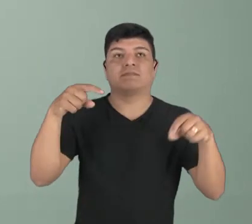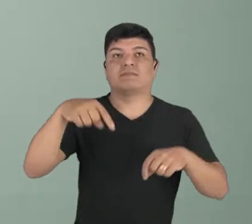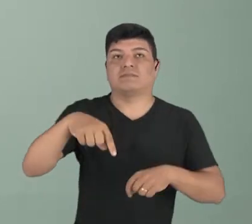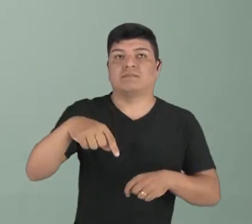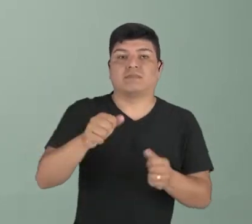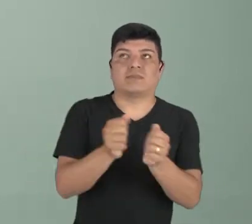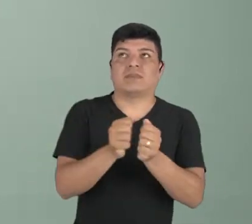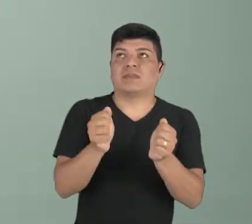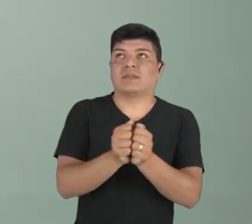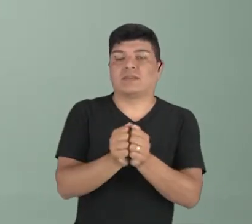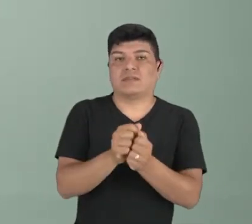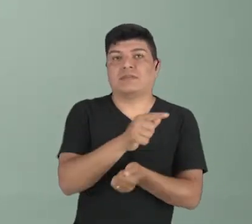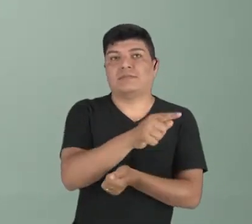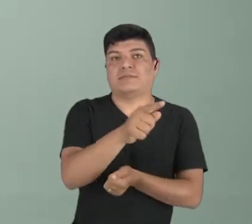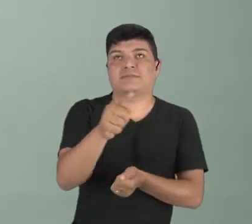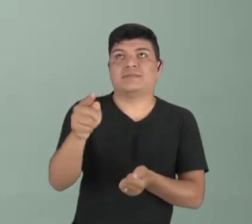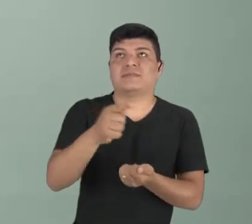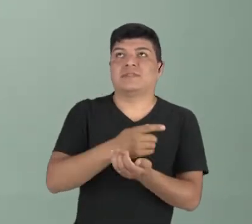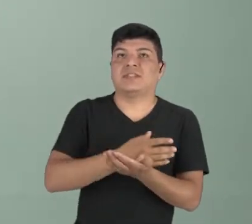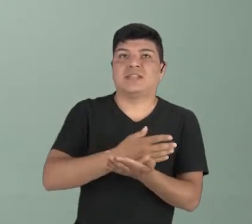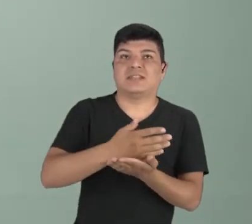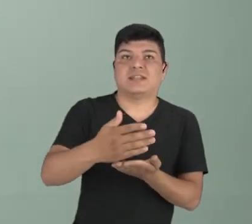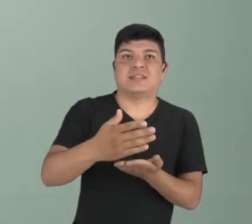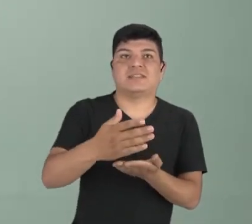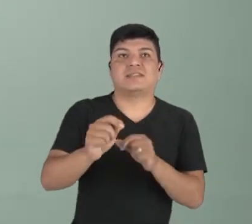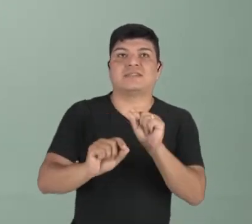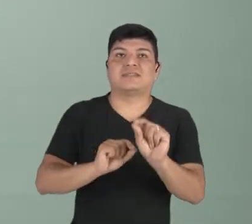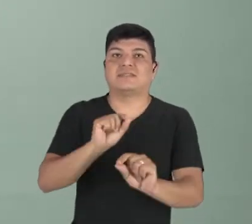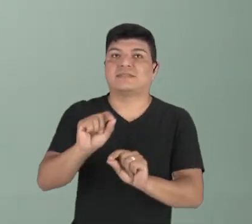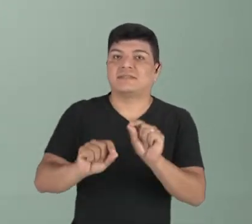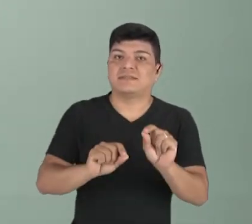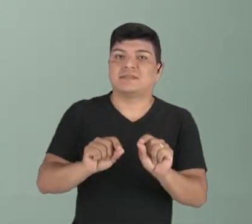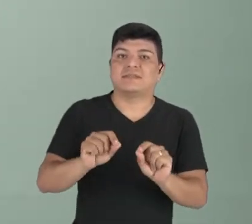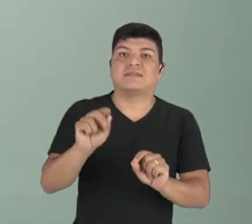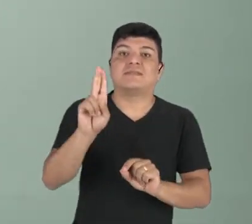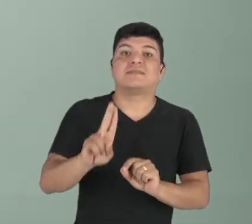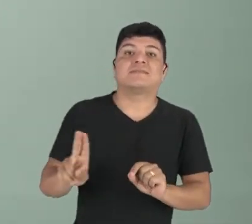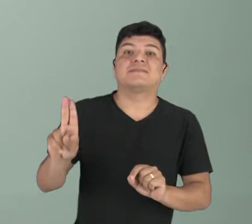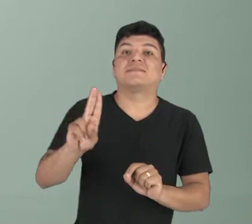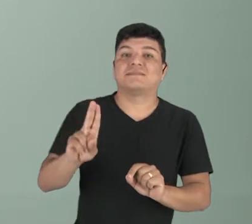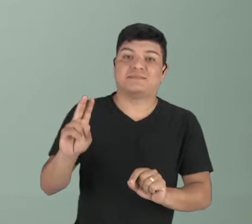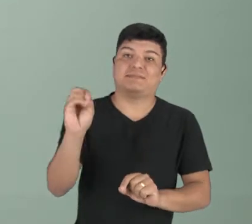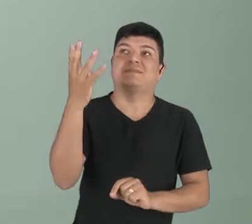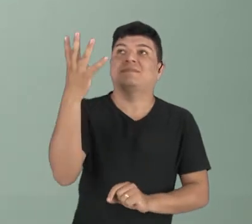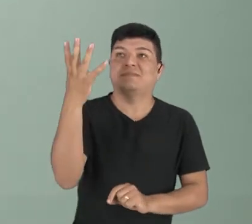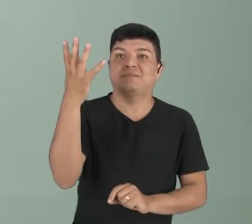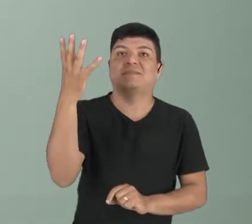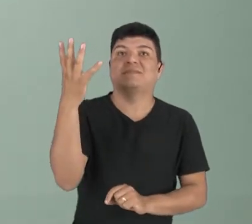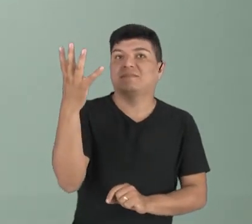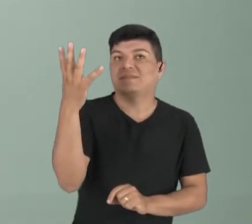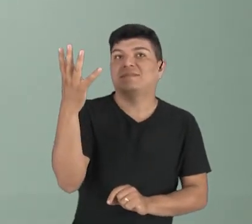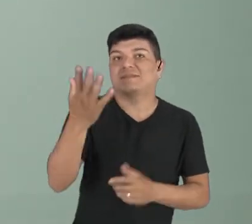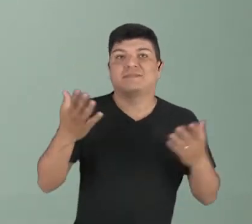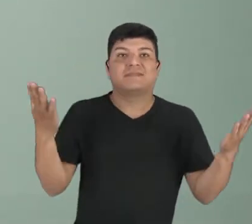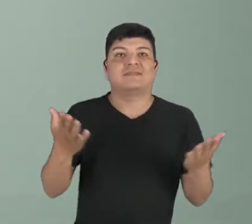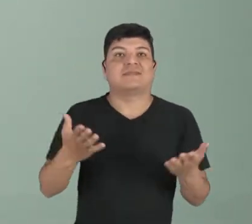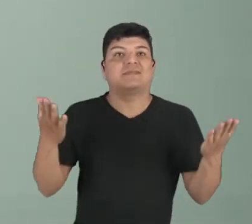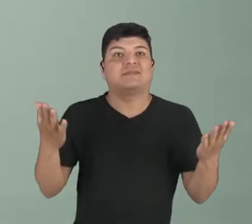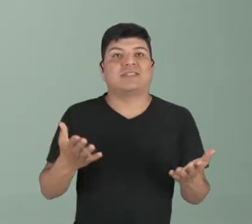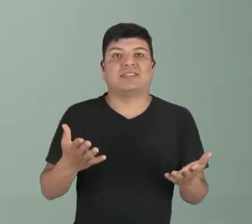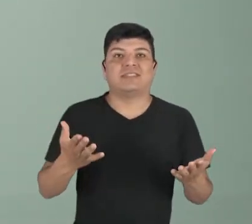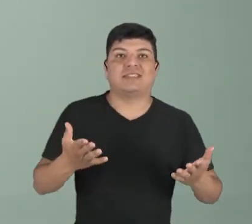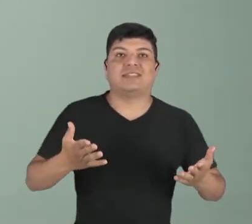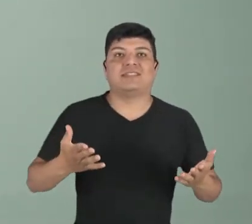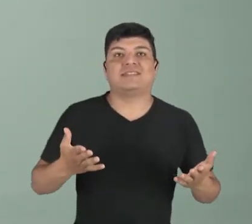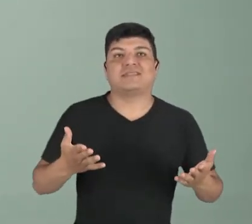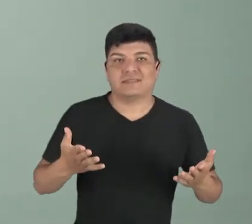com vocês, a partir desse momento, dando continuidade ao trabalho que já vinha sendo executado. E a nossa aula de hoje ela é direcionada